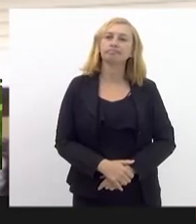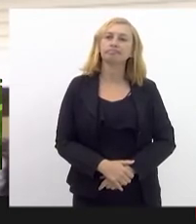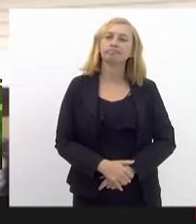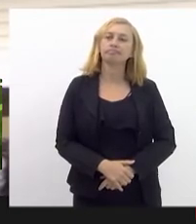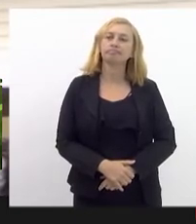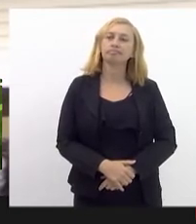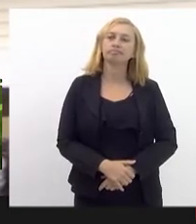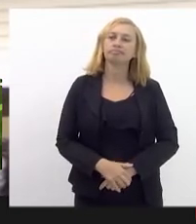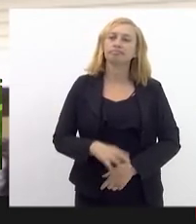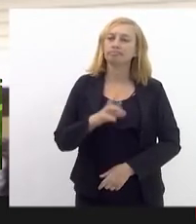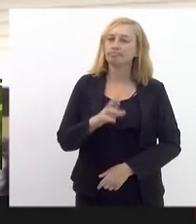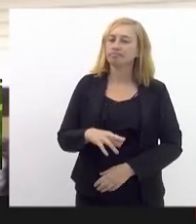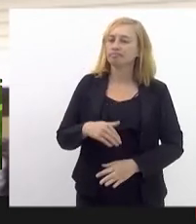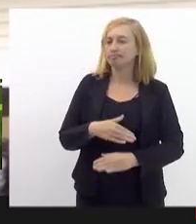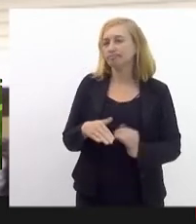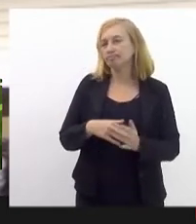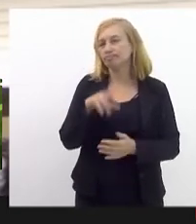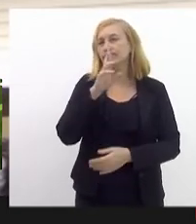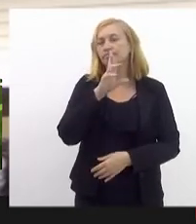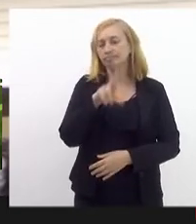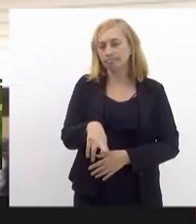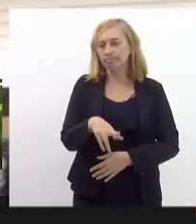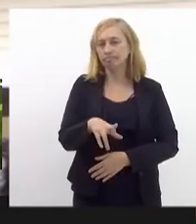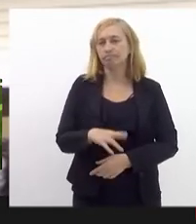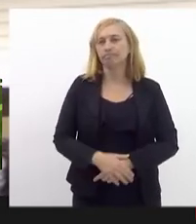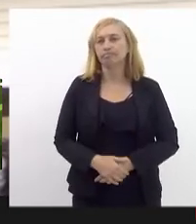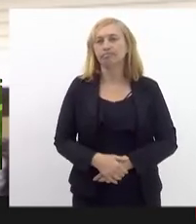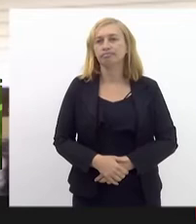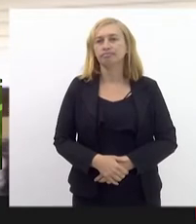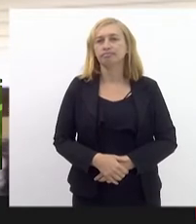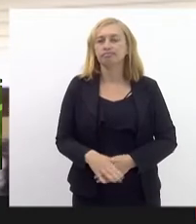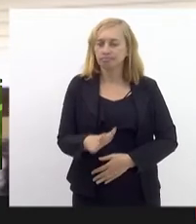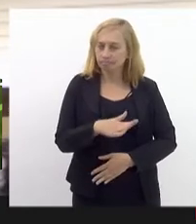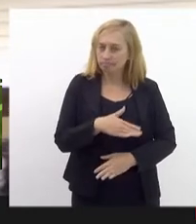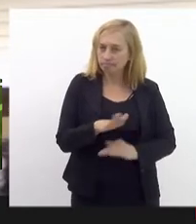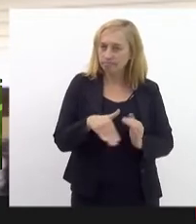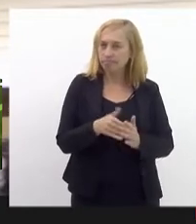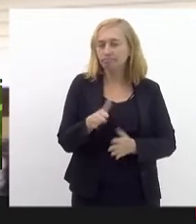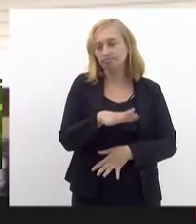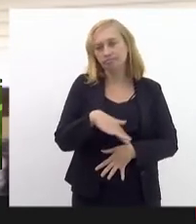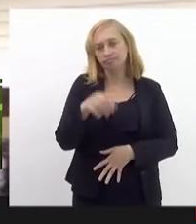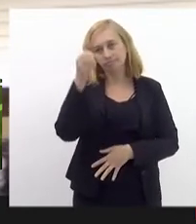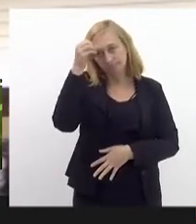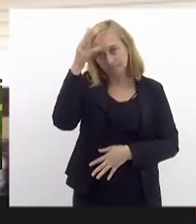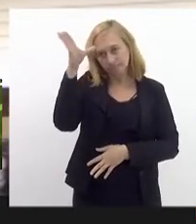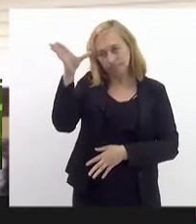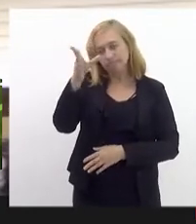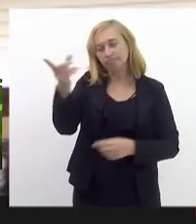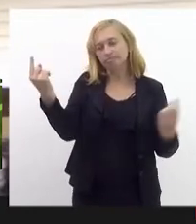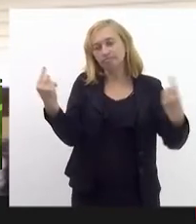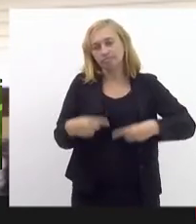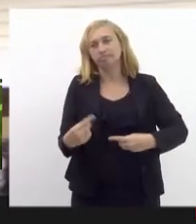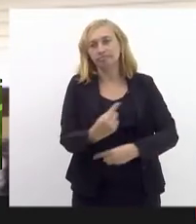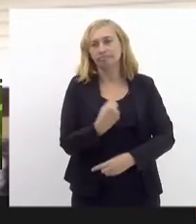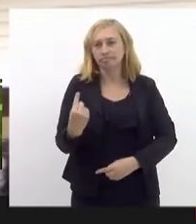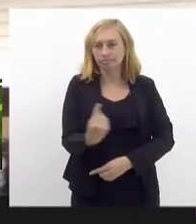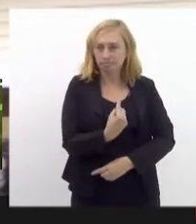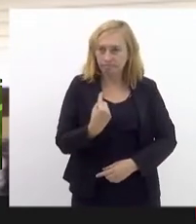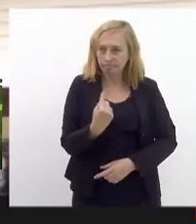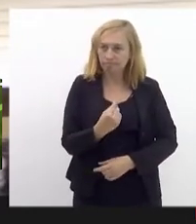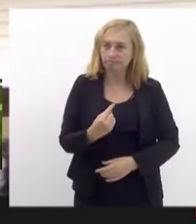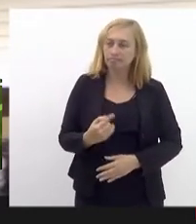dos resultados, né, da grande participação que tem em todas as áreas de conhecimento, também tem um desafio de nós de se fazer